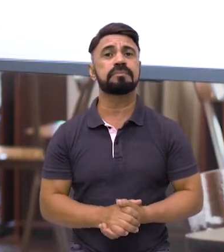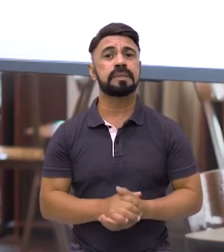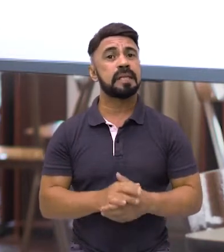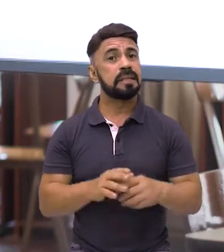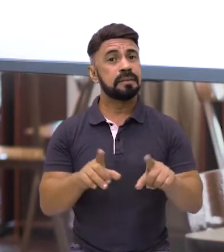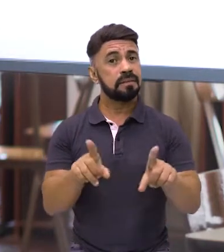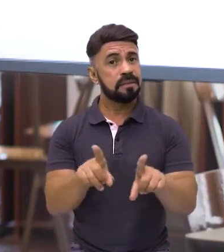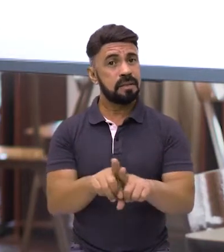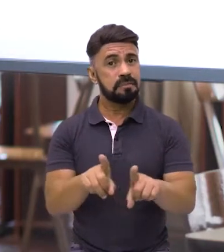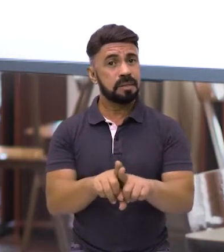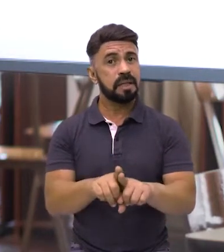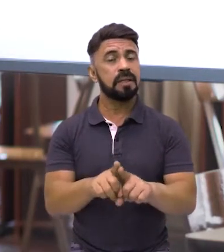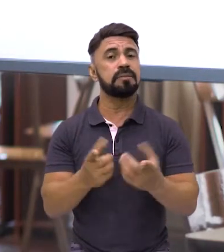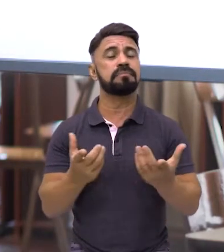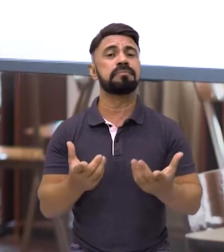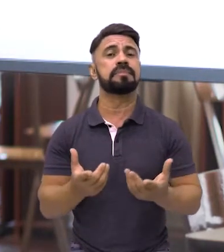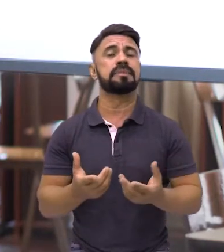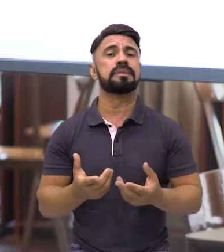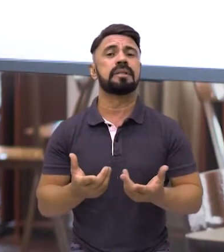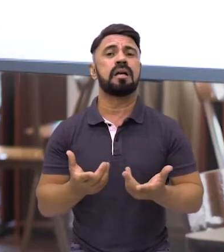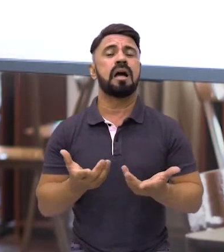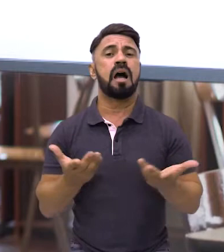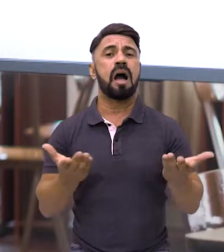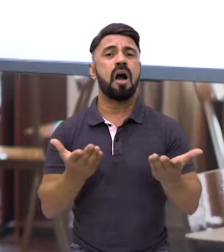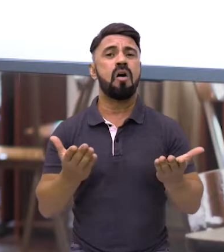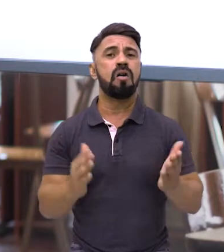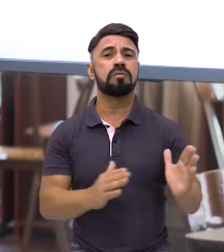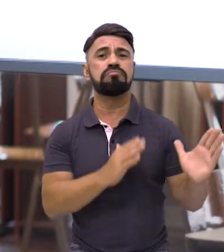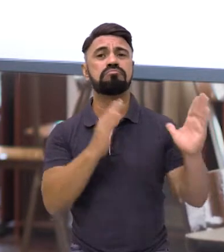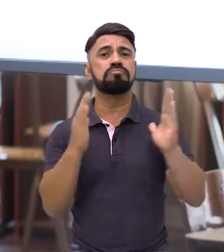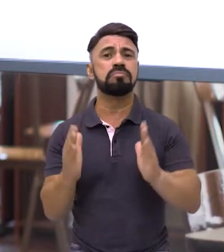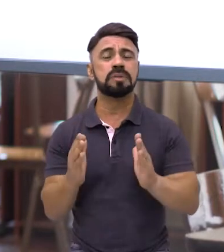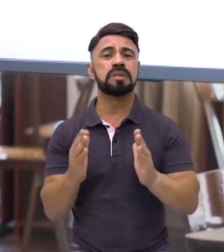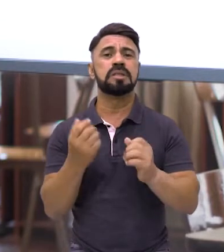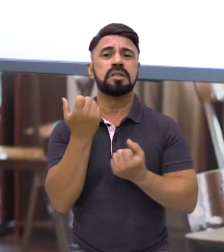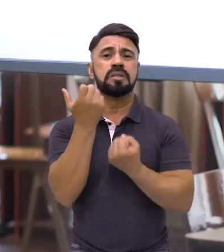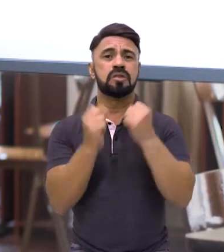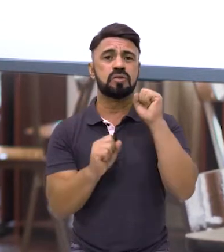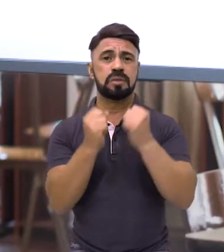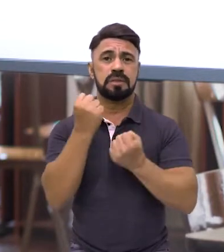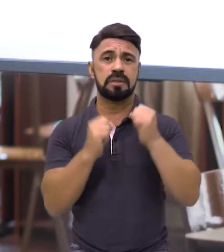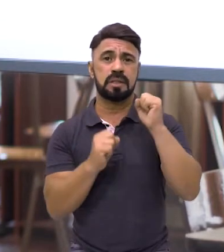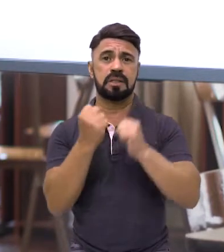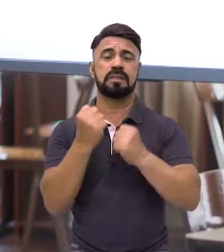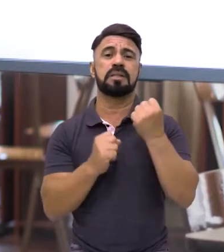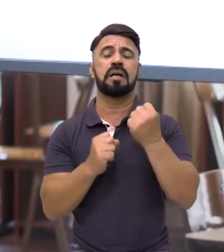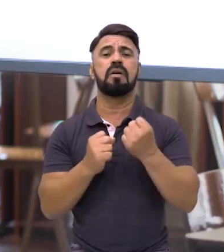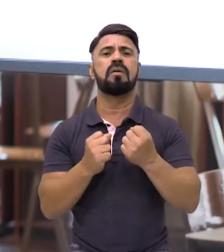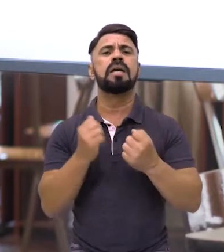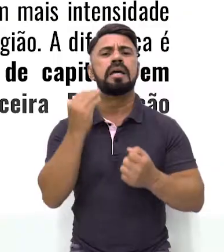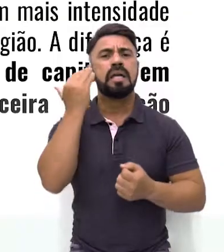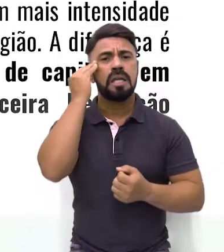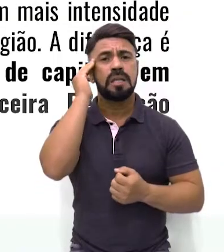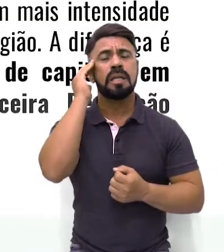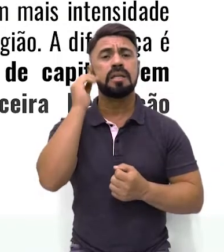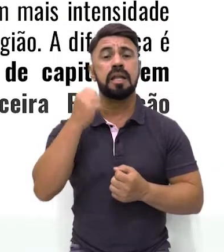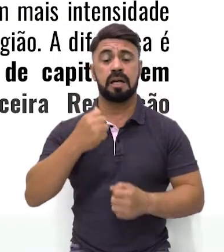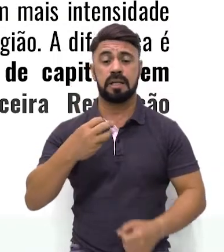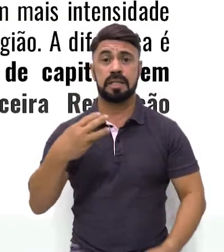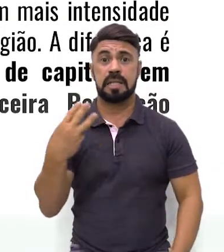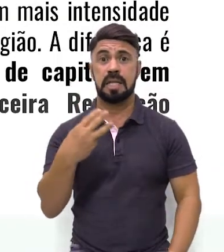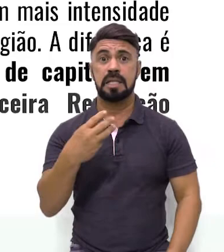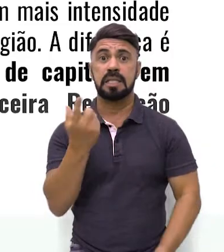Ainda nessa mesma análise, passamos agora pelo processo de industrialização e vamos entender a